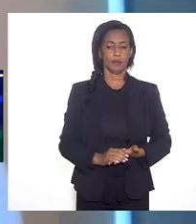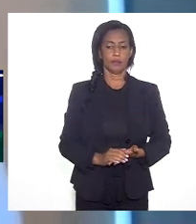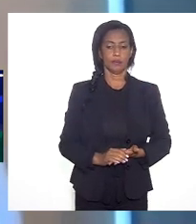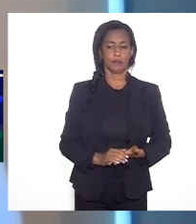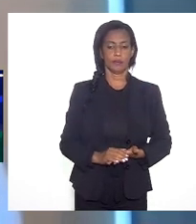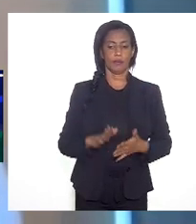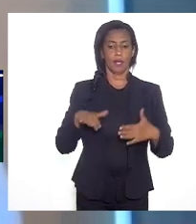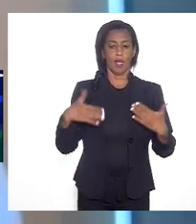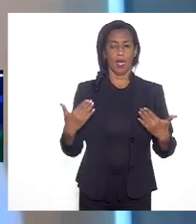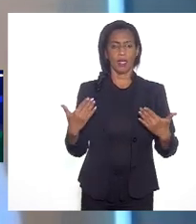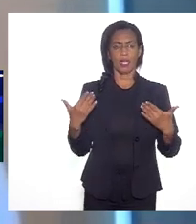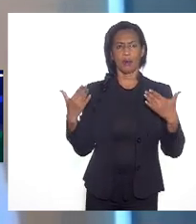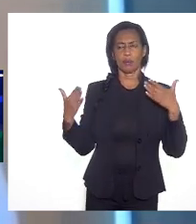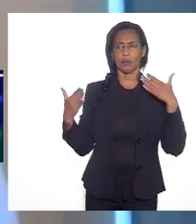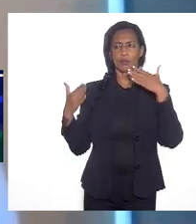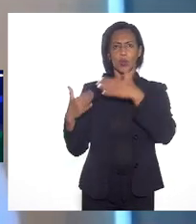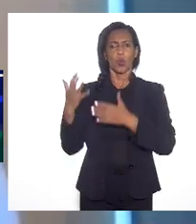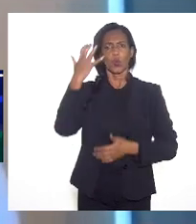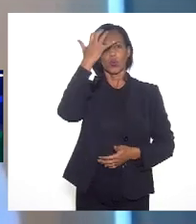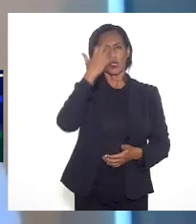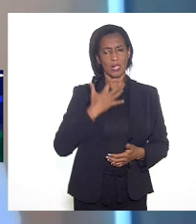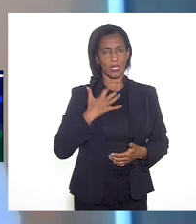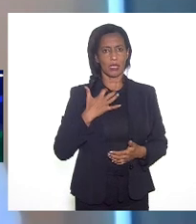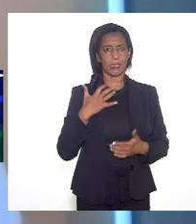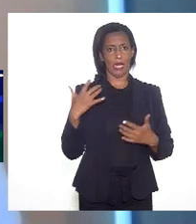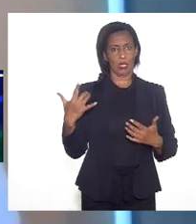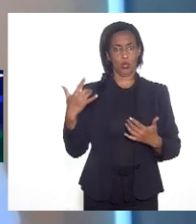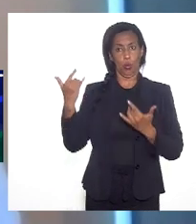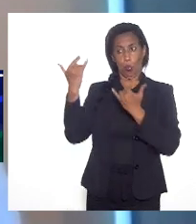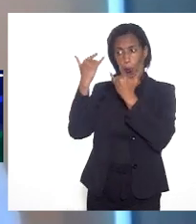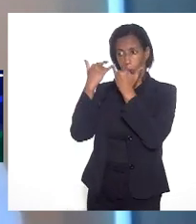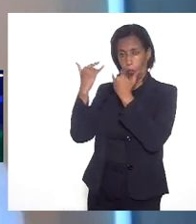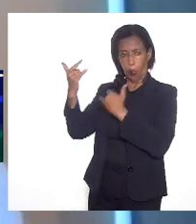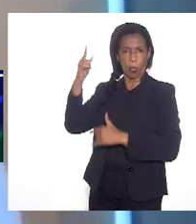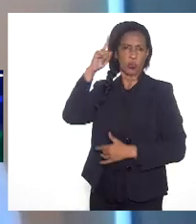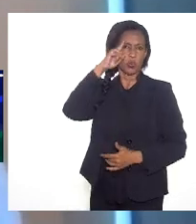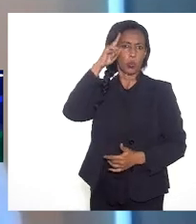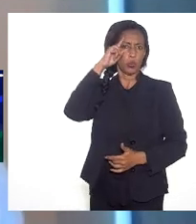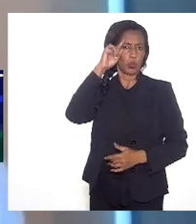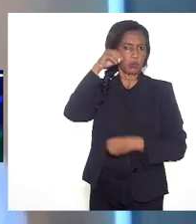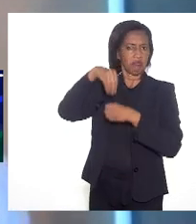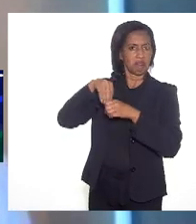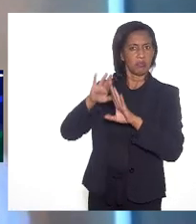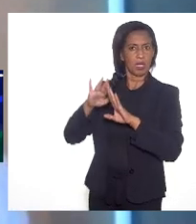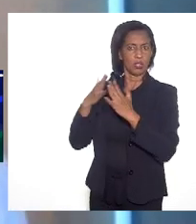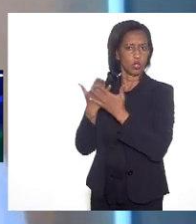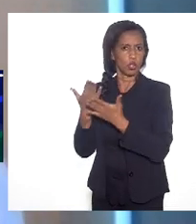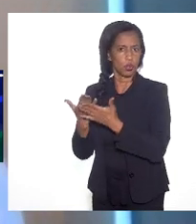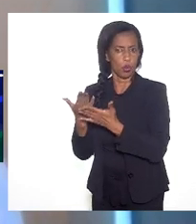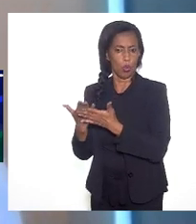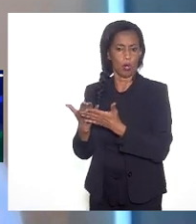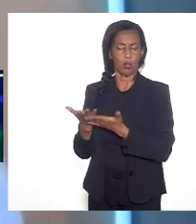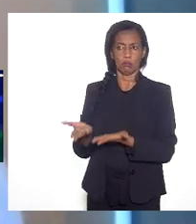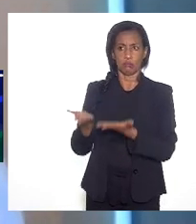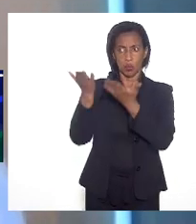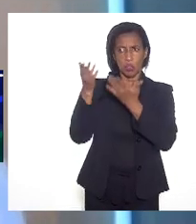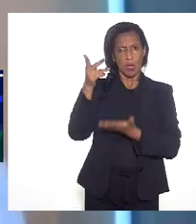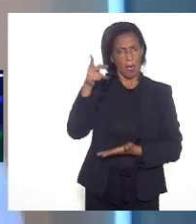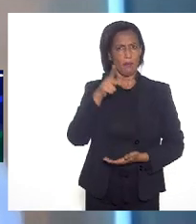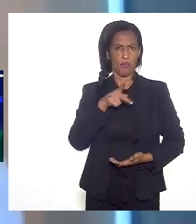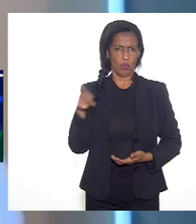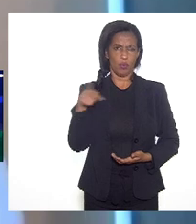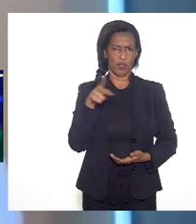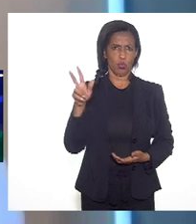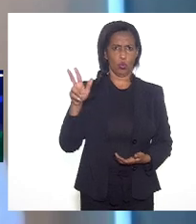até que possamos enfrentar com seriedade a questão do assédio cotidiano nas escolas. Vossa Excelência é professor